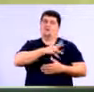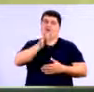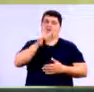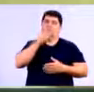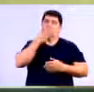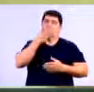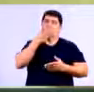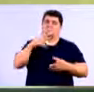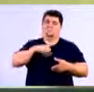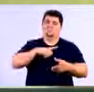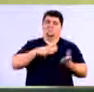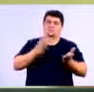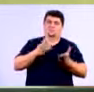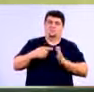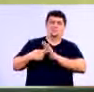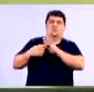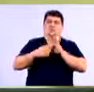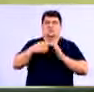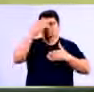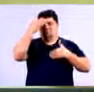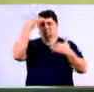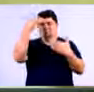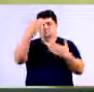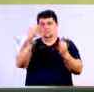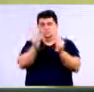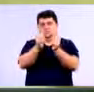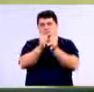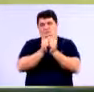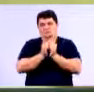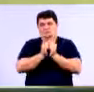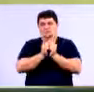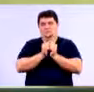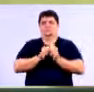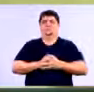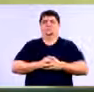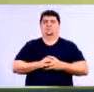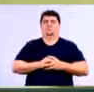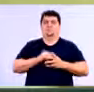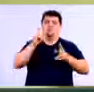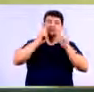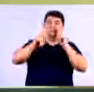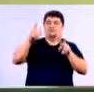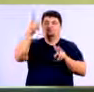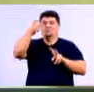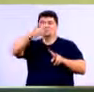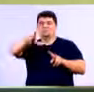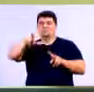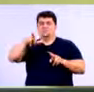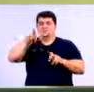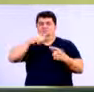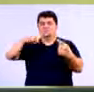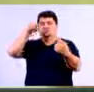prazer enorme estar com vocês aqui. Muito obrigada por terem participado com a gente e veremos vocês de novo na